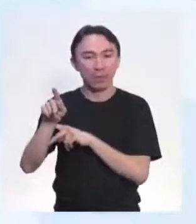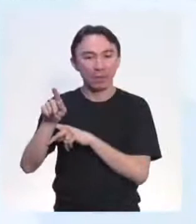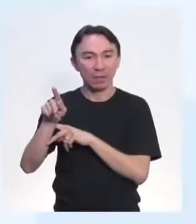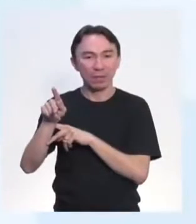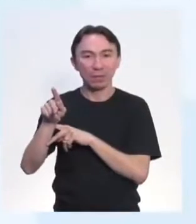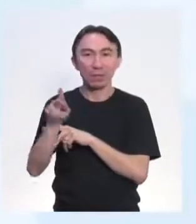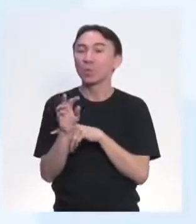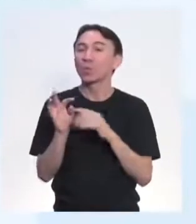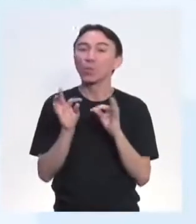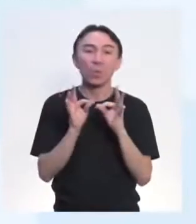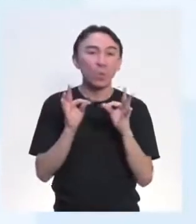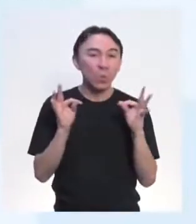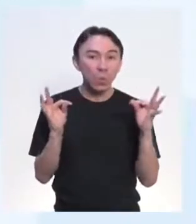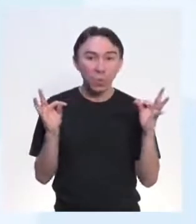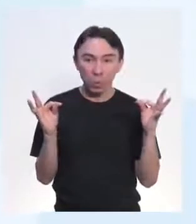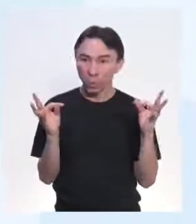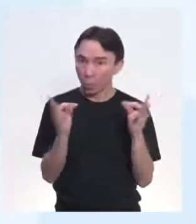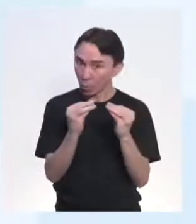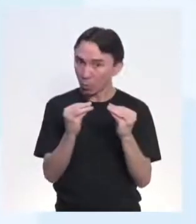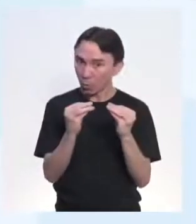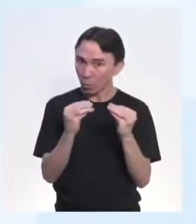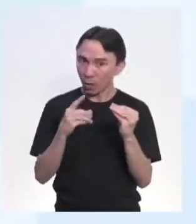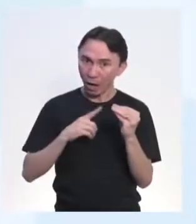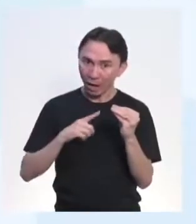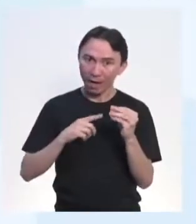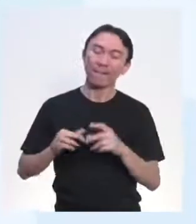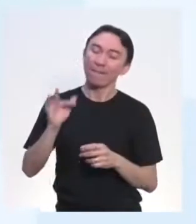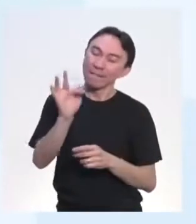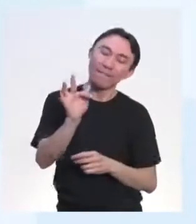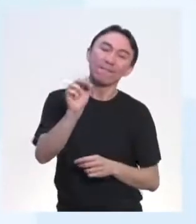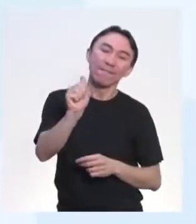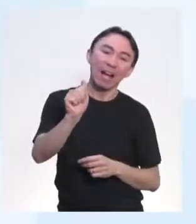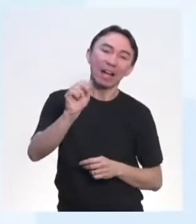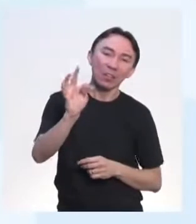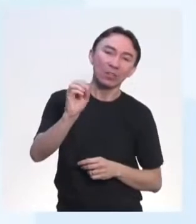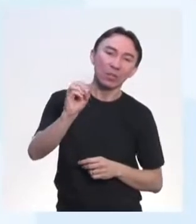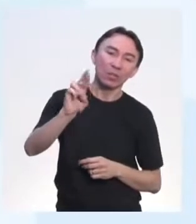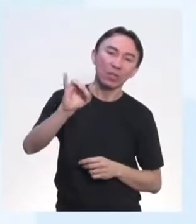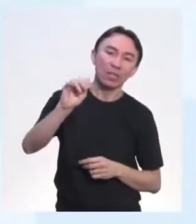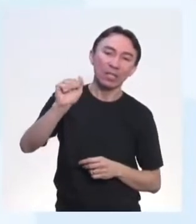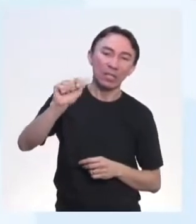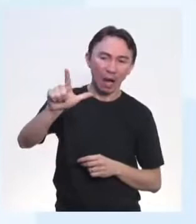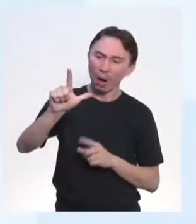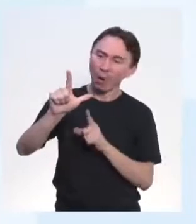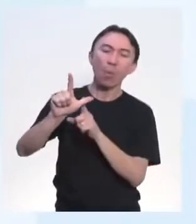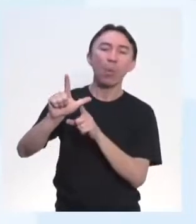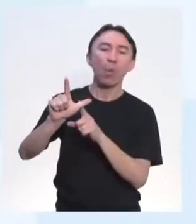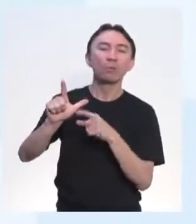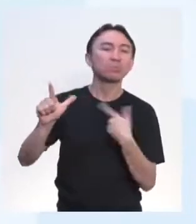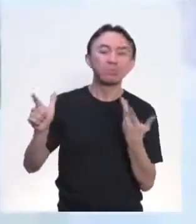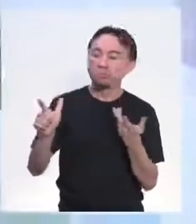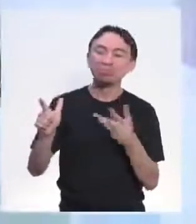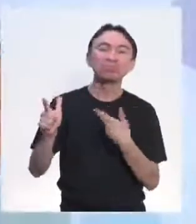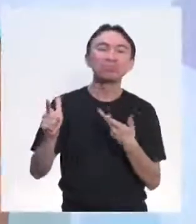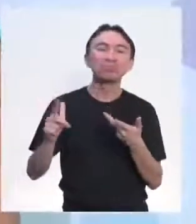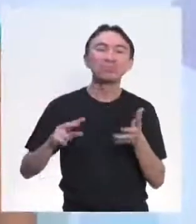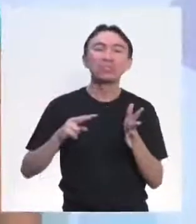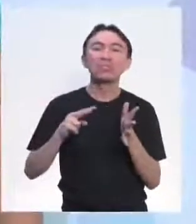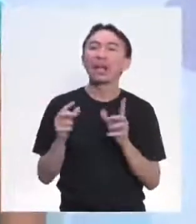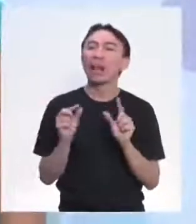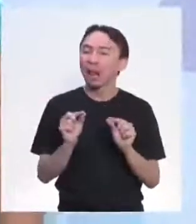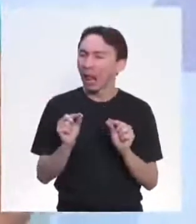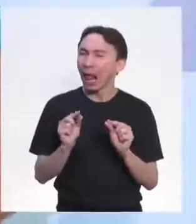isso tudo fatorial. Lembra do símbolo do fatorial? O fatorial é uma